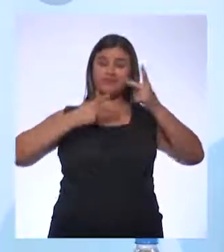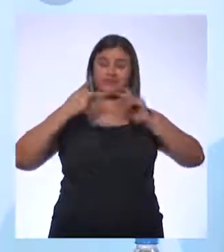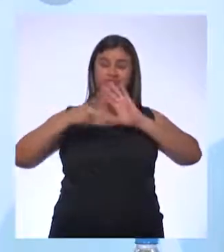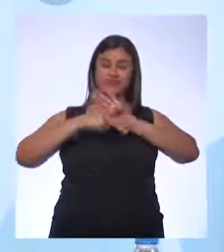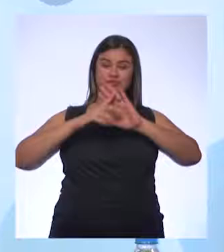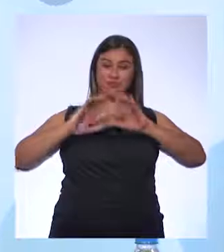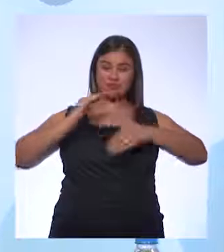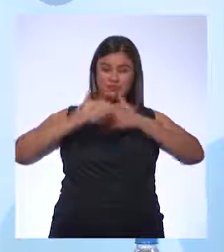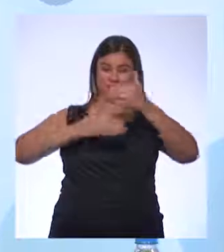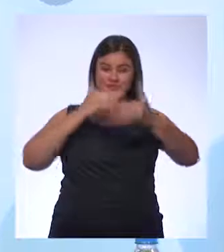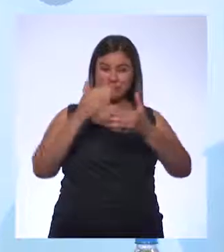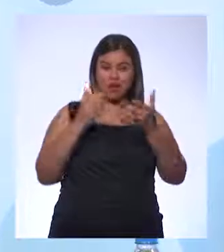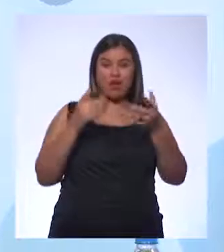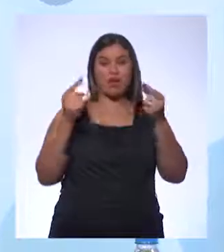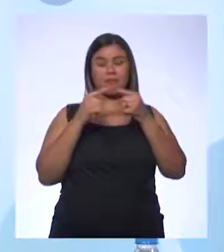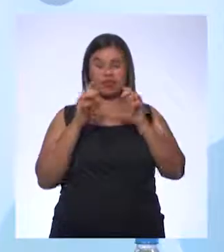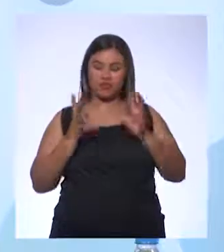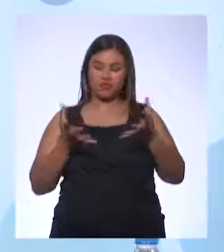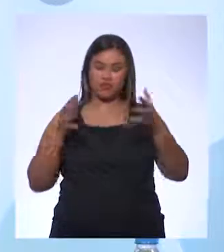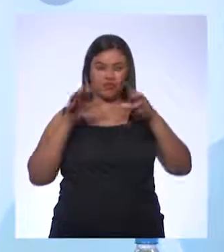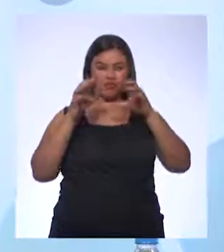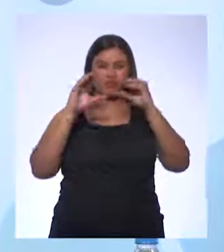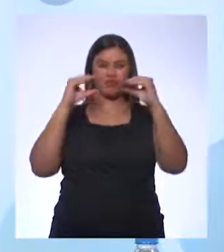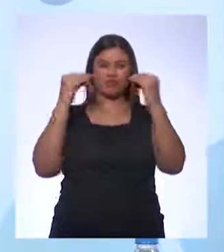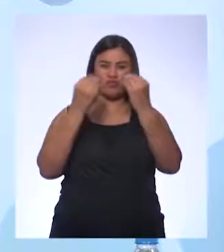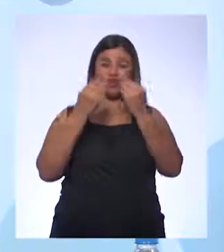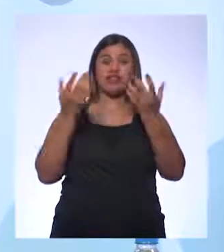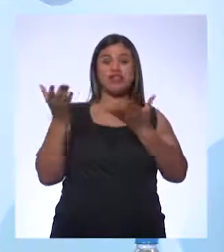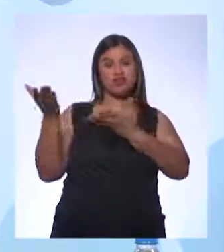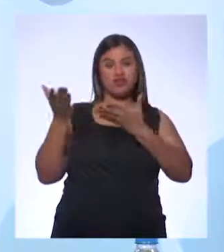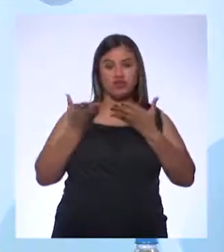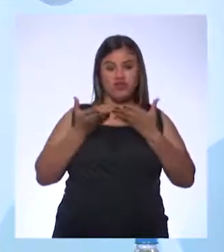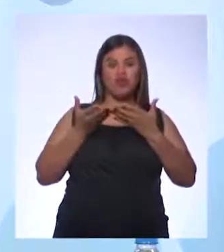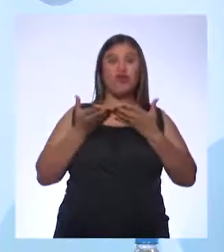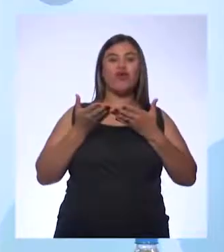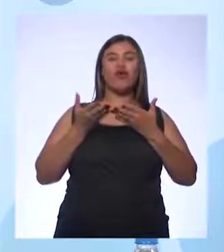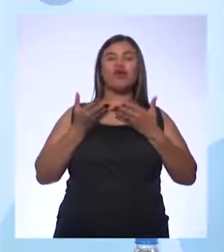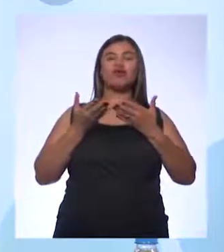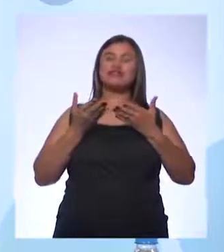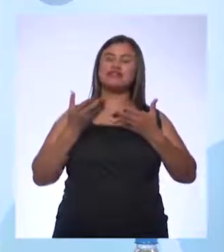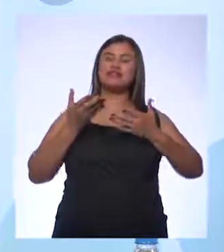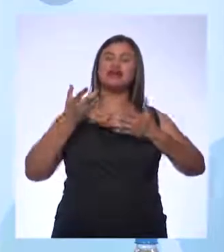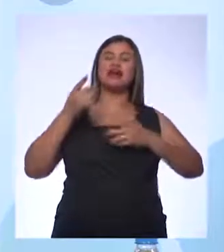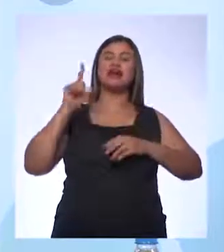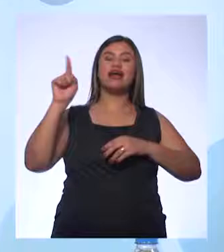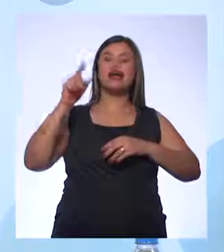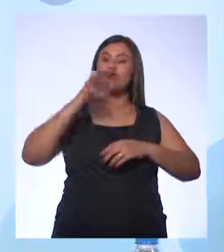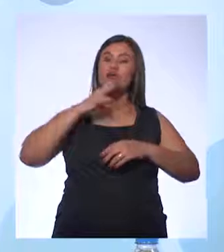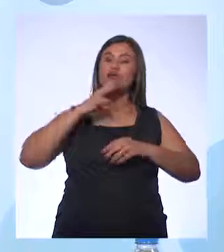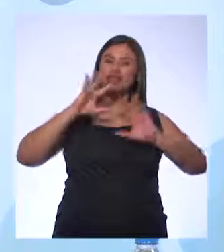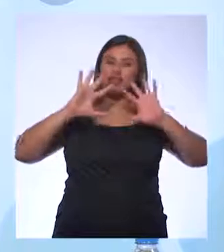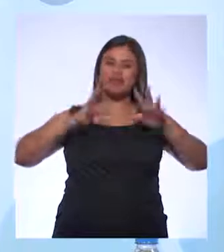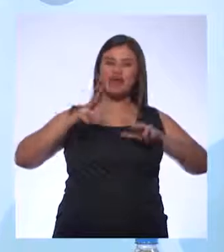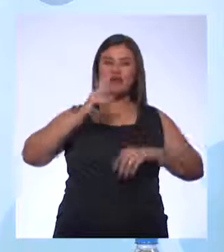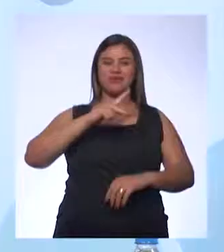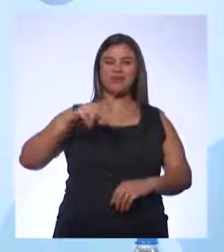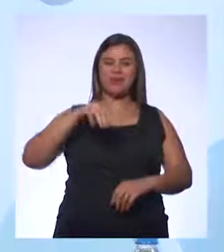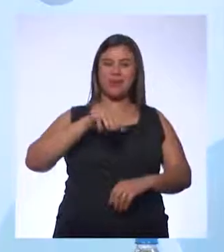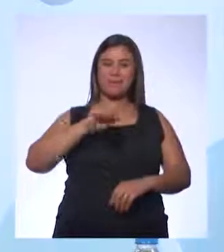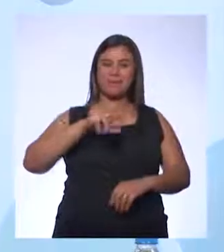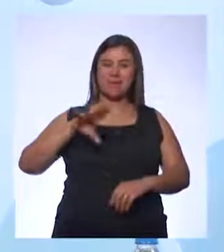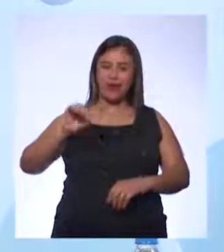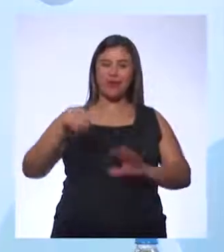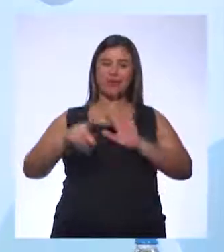em escultura. E eu trouxe um convidado muito especial. Ele acabou de me contar que vocês já conhecem ele. É o professor Mauro Marcel, de